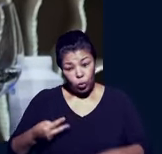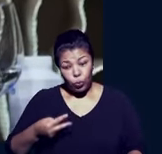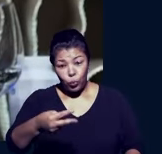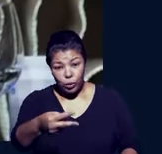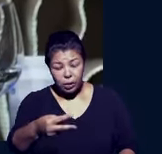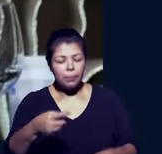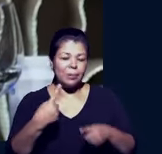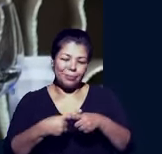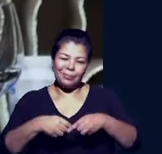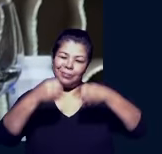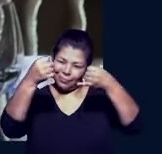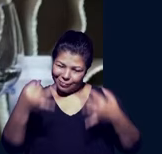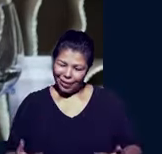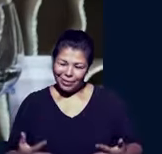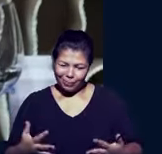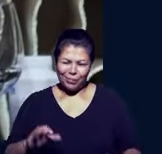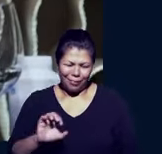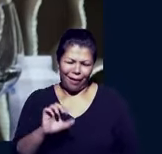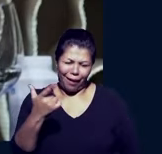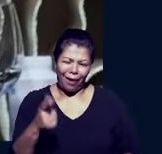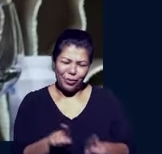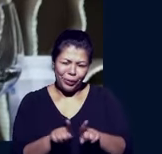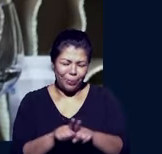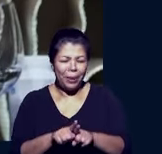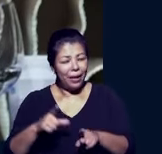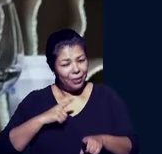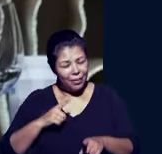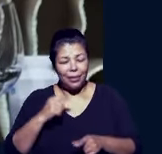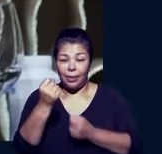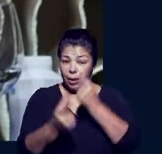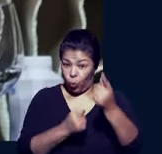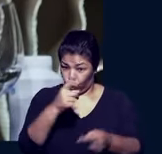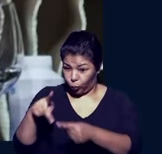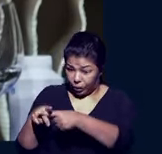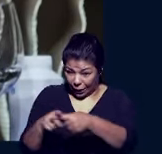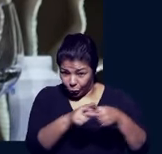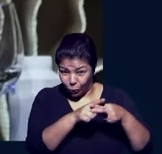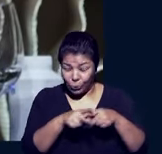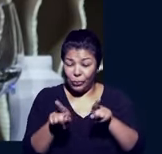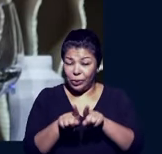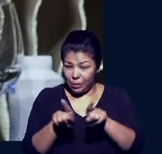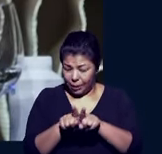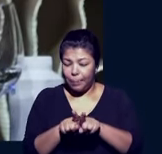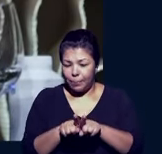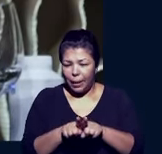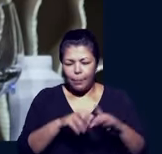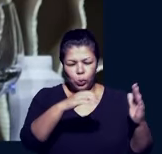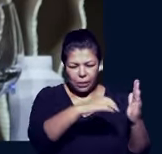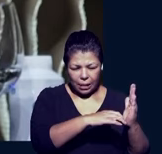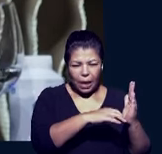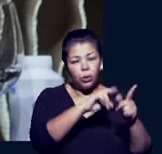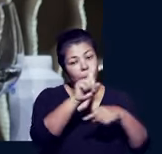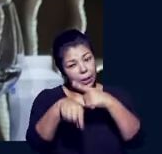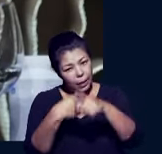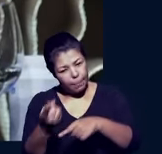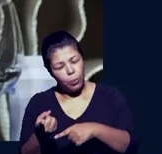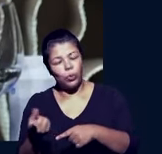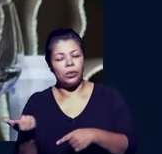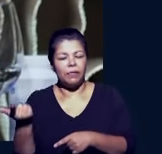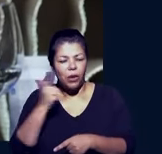liderou inclusive este processo naturalmente com os ajustes que venham do senado que voltarão a ser revisitados mas eu